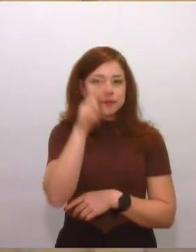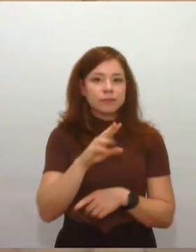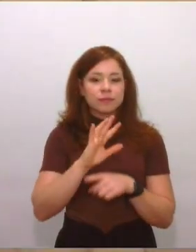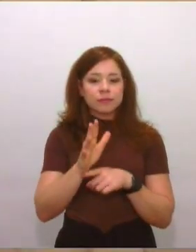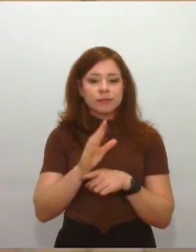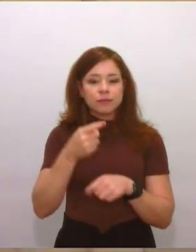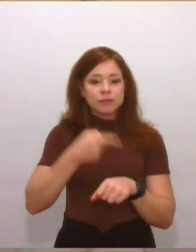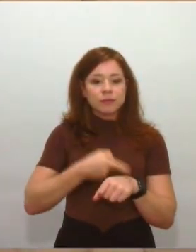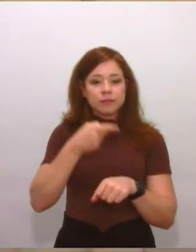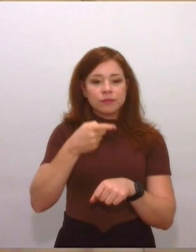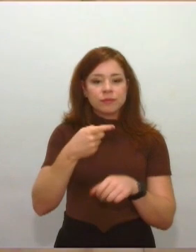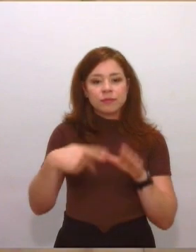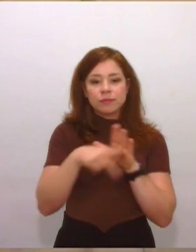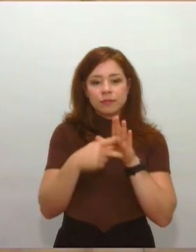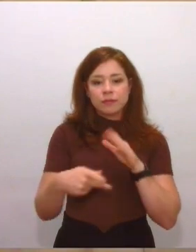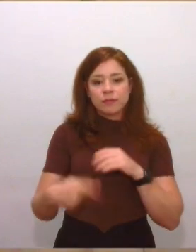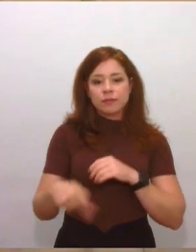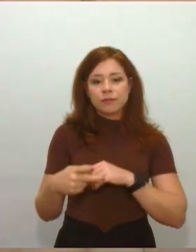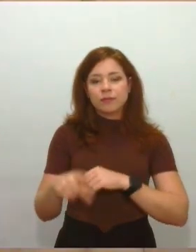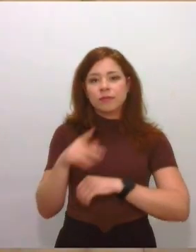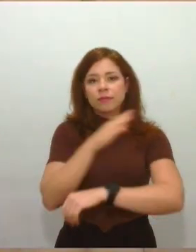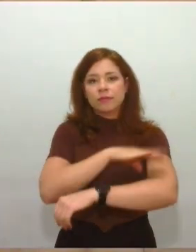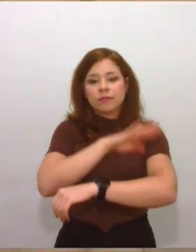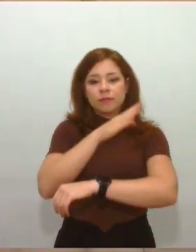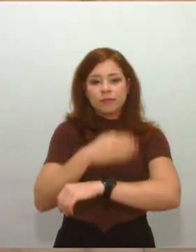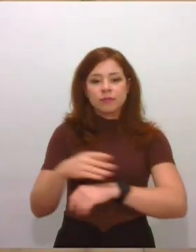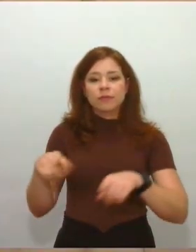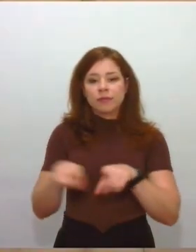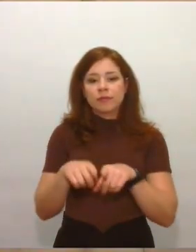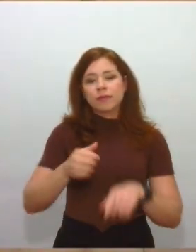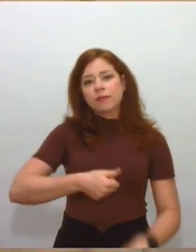cinematográfica da cidade de Propriá e também a primeira com a temática